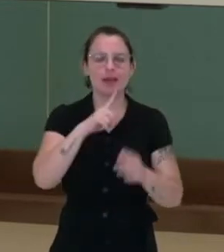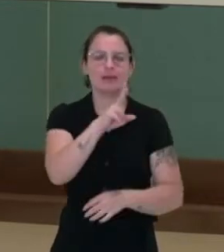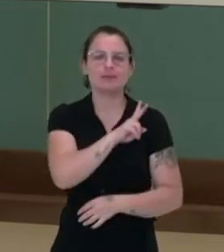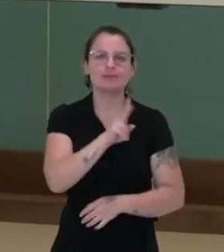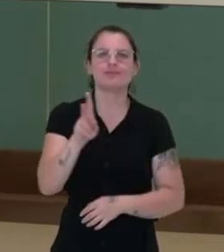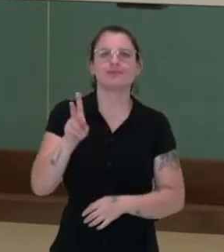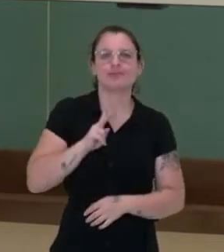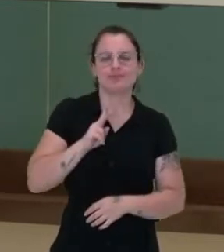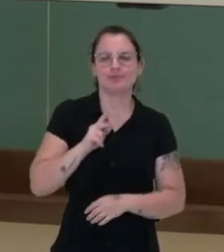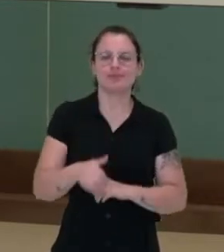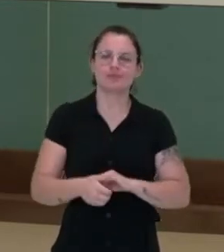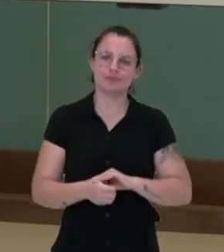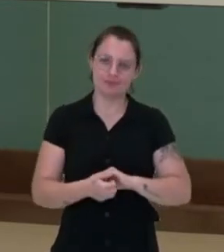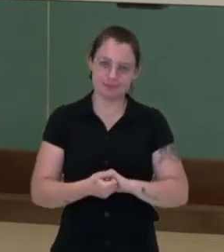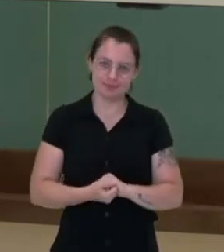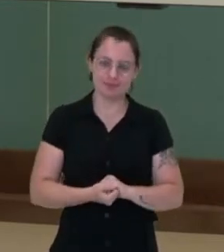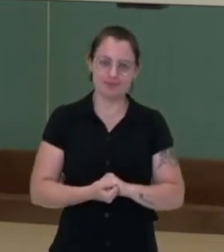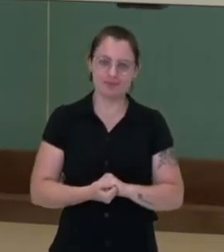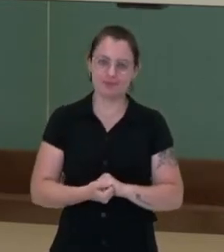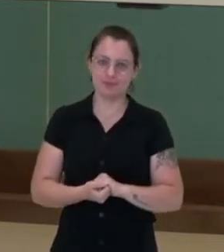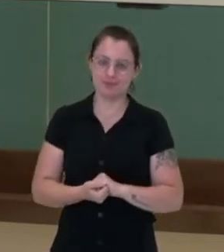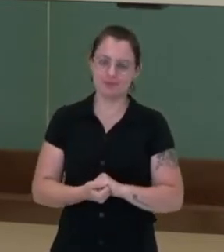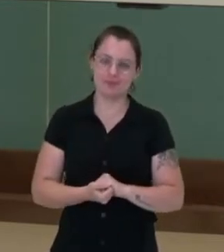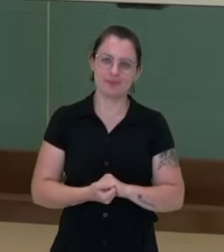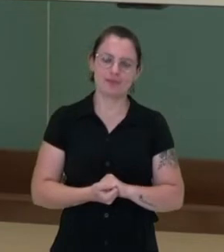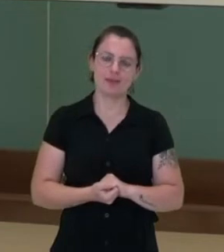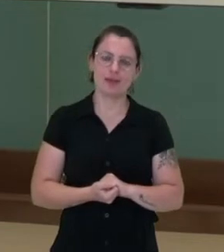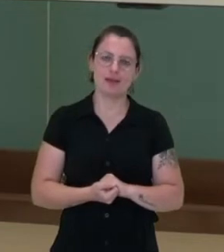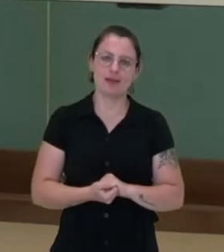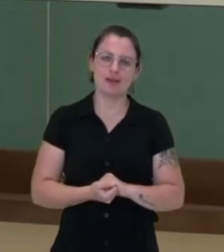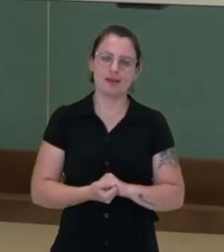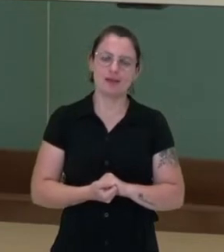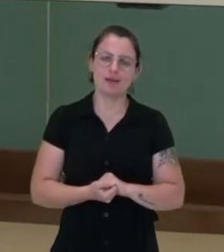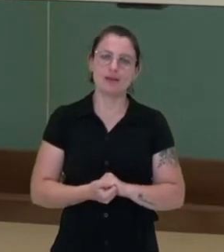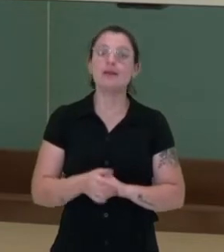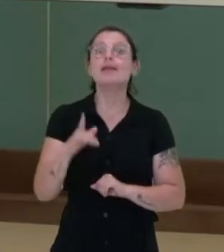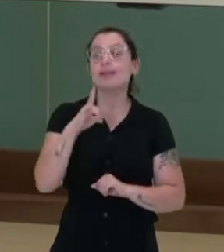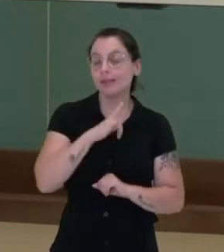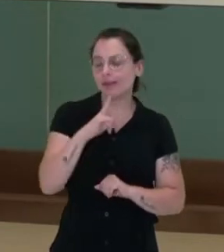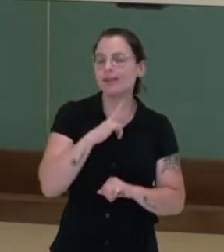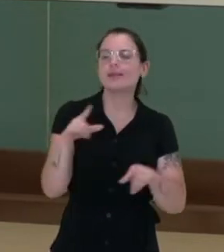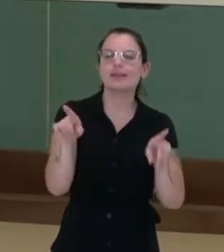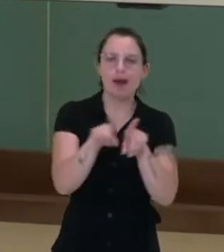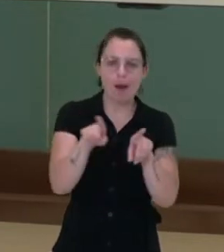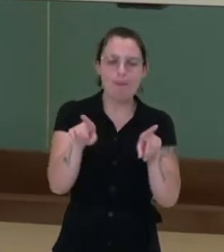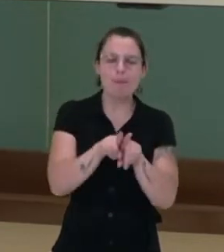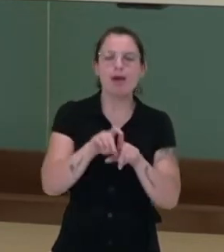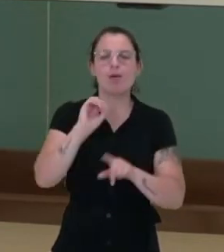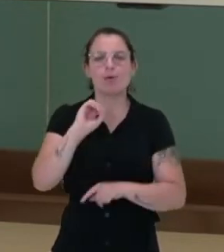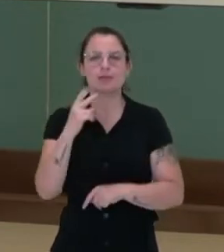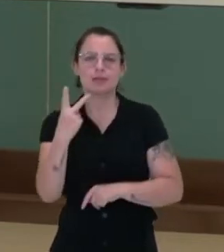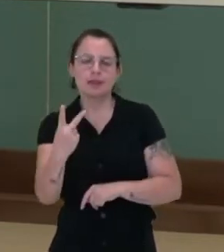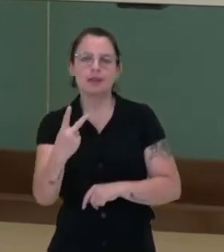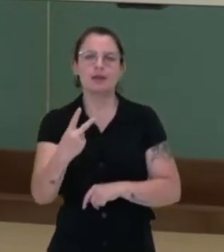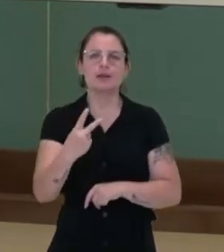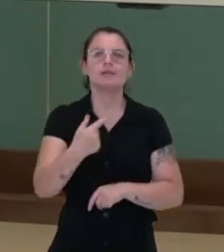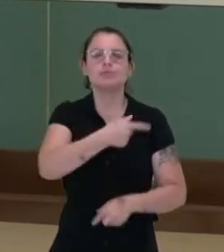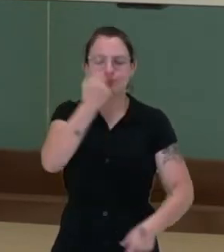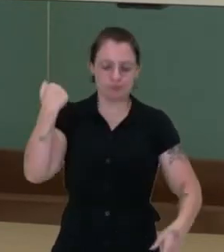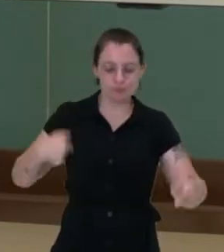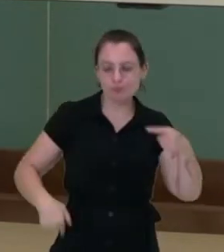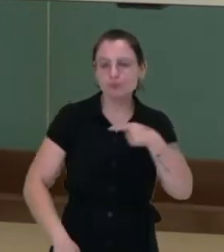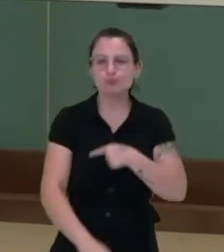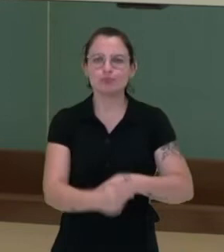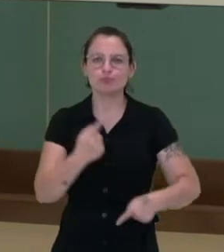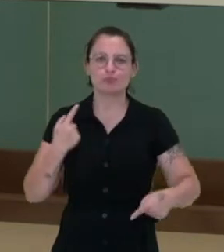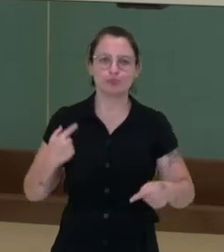a digestão no nosso sistema digestório e o oxigênio que nós inspiramos e depois ele vai levar o dióxido